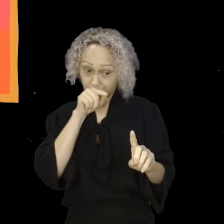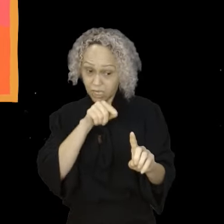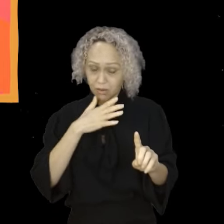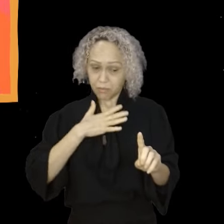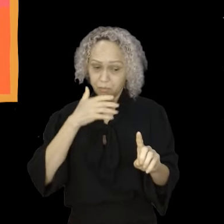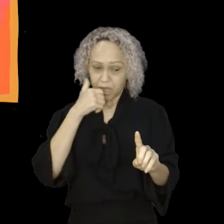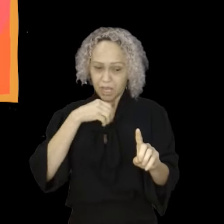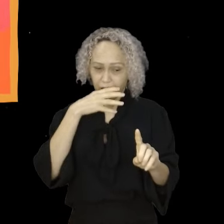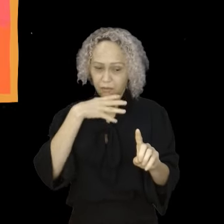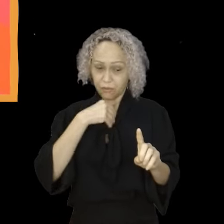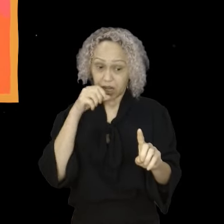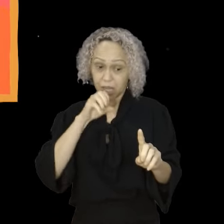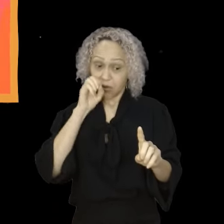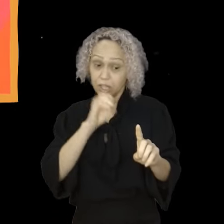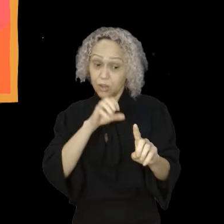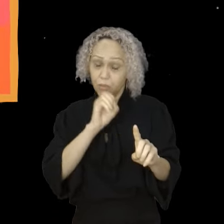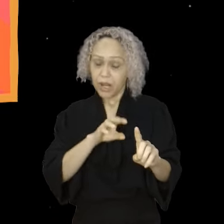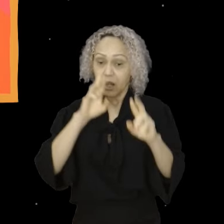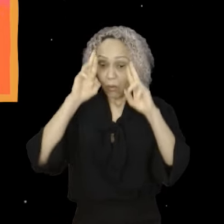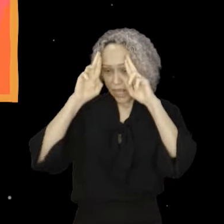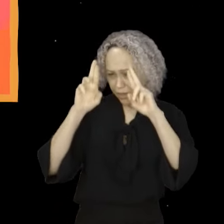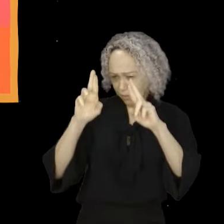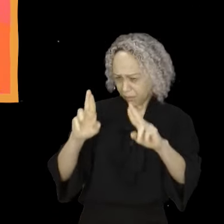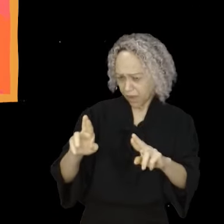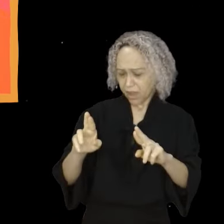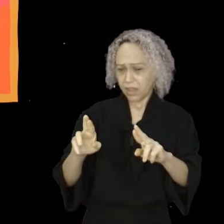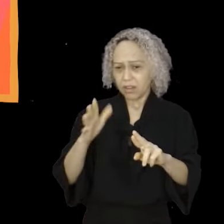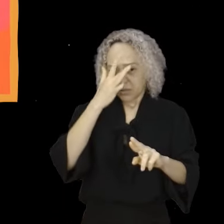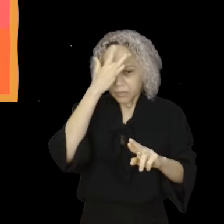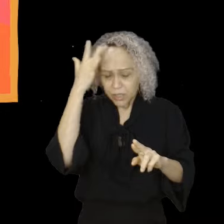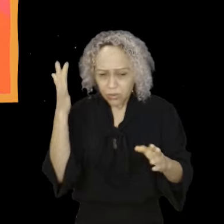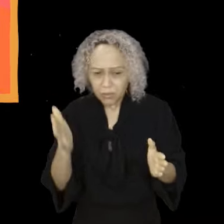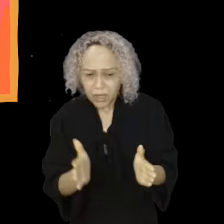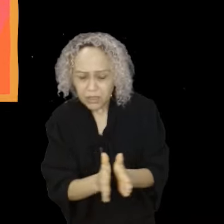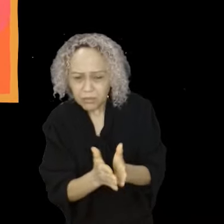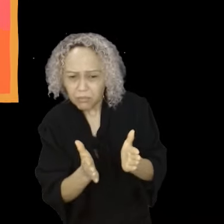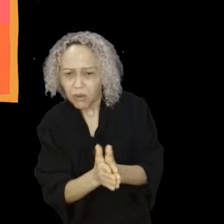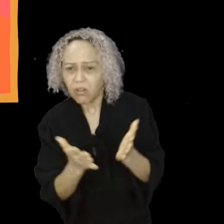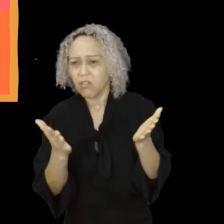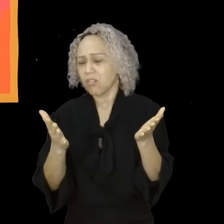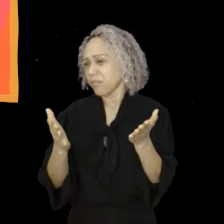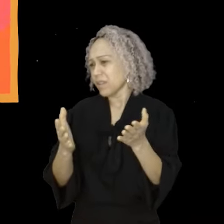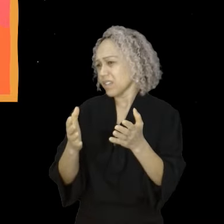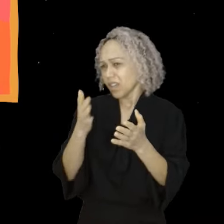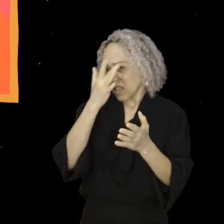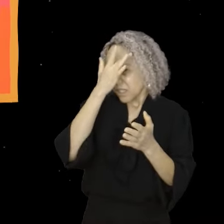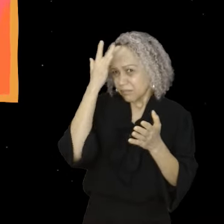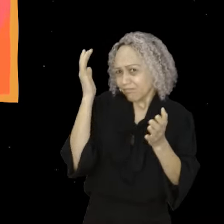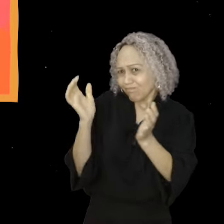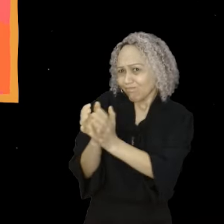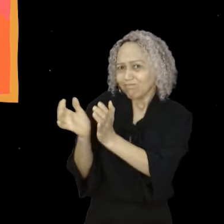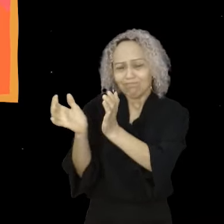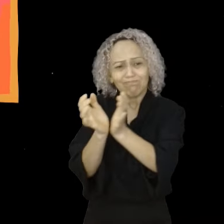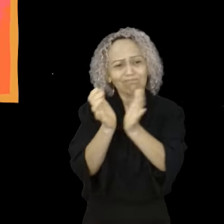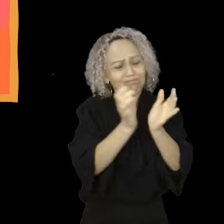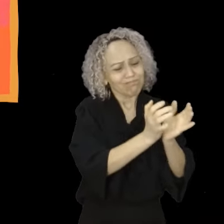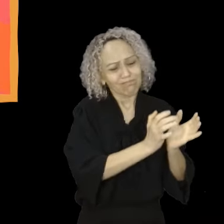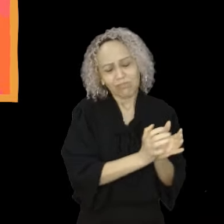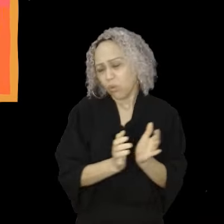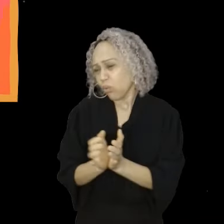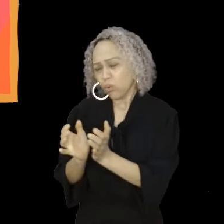foi muito natural, mas uma coisa que eu sempre fiz assim, muita questão de que ela entendesse bem é o valor